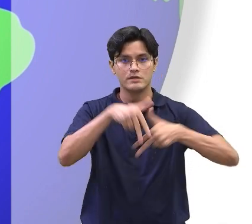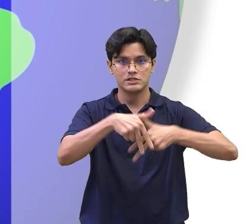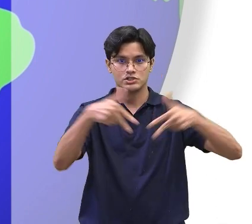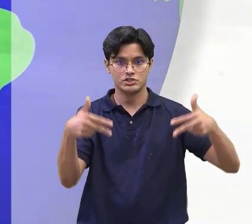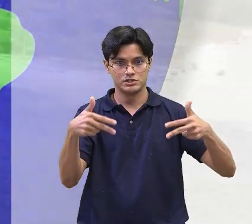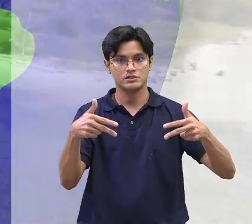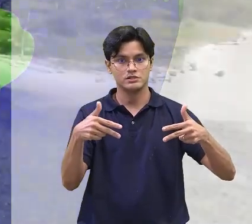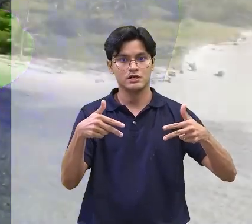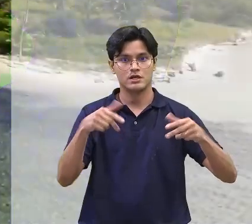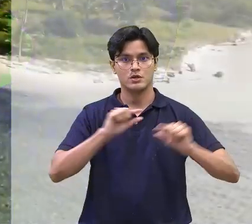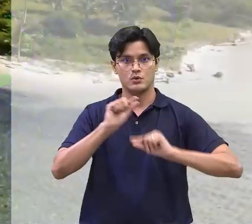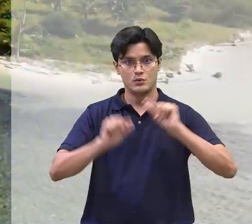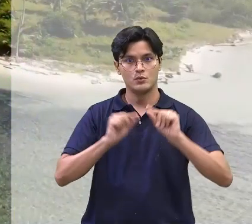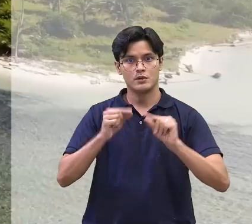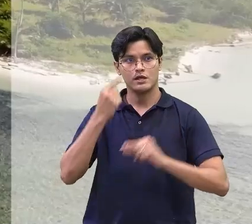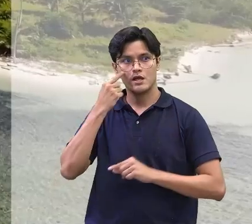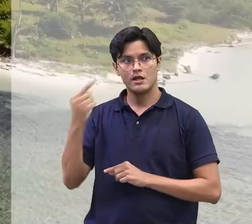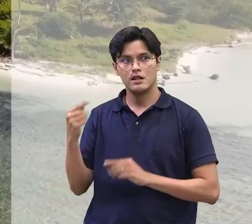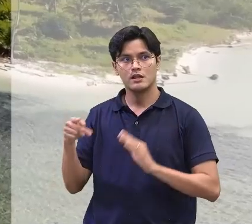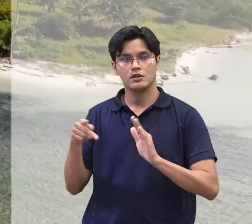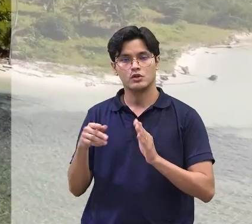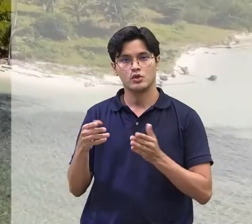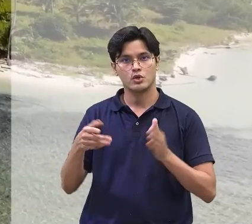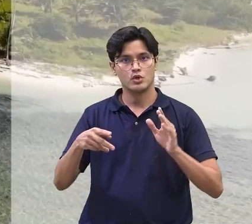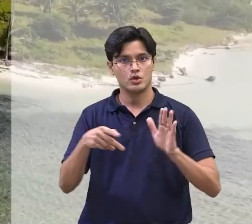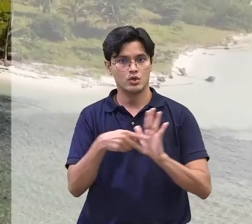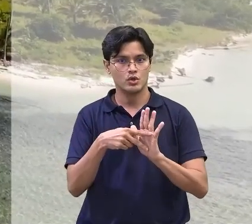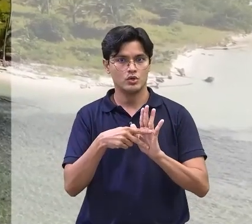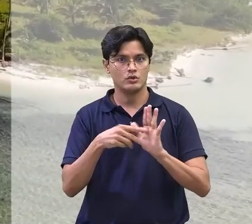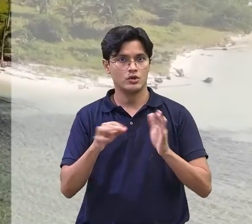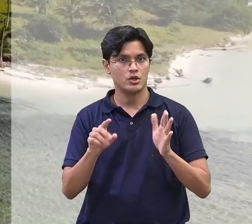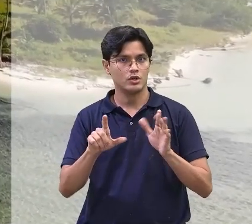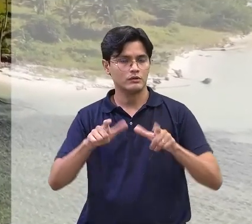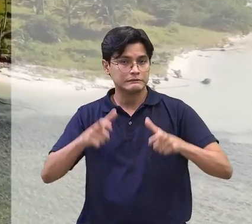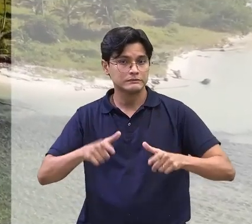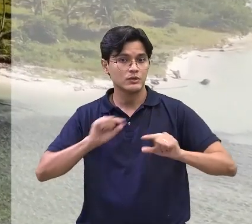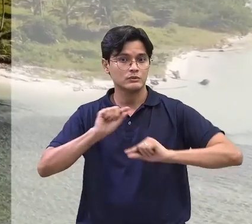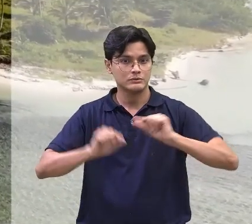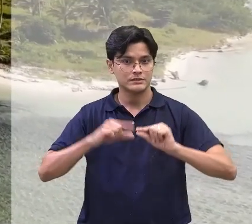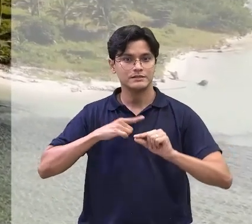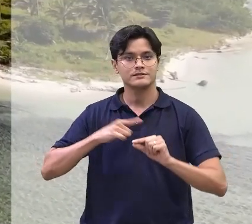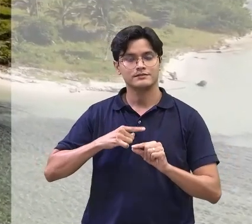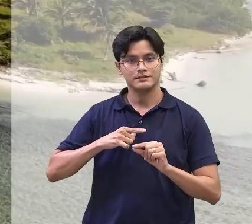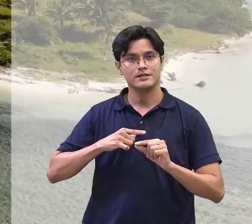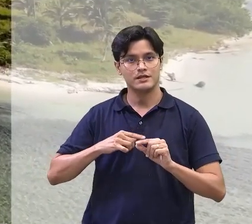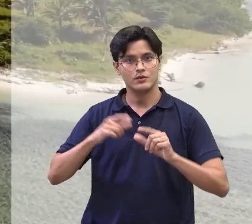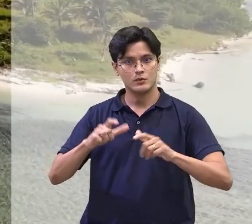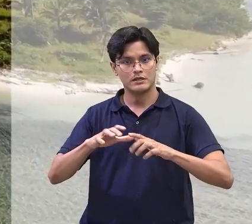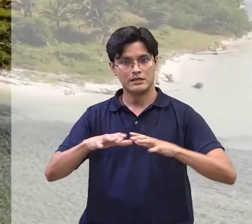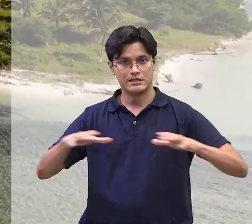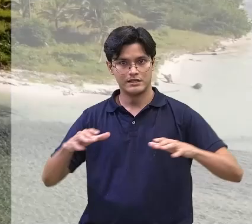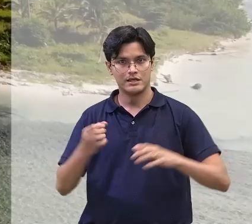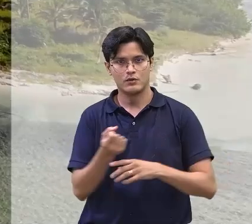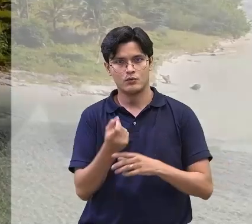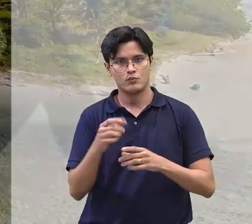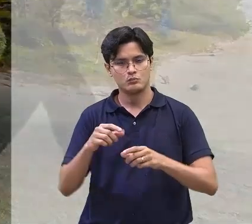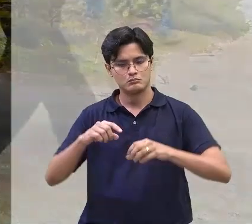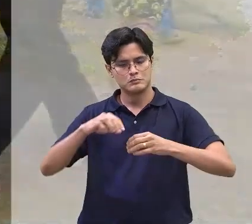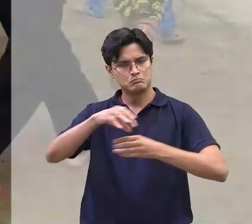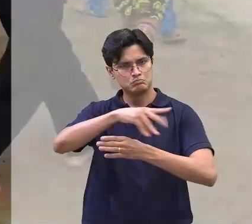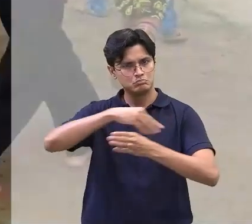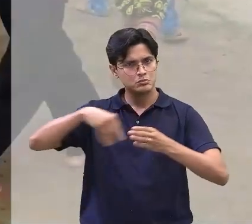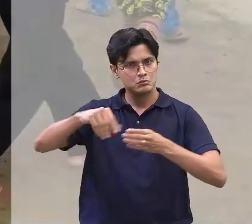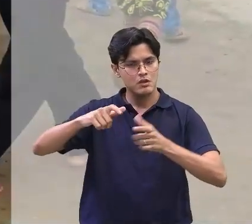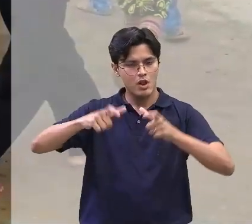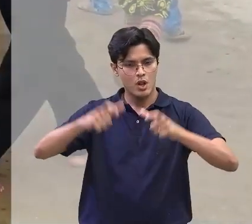Panamá. Estão distribuídos entre o continente e cerca de 40 ilhas na comarca de Gunayala. A